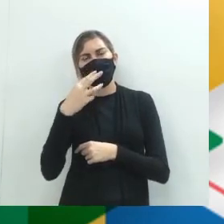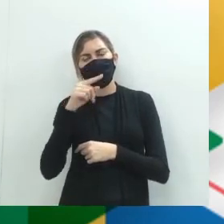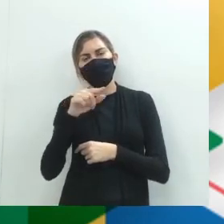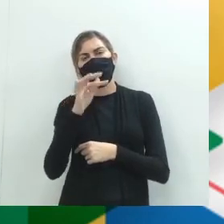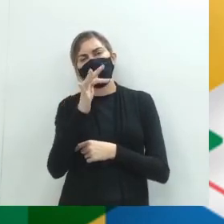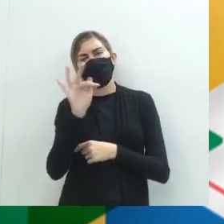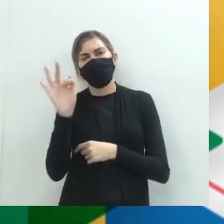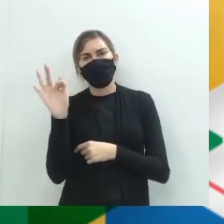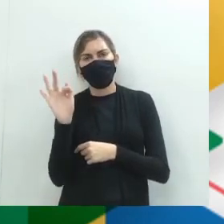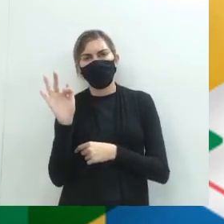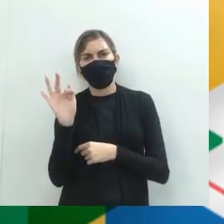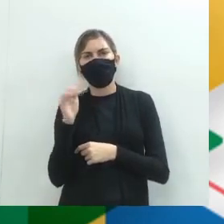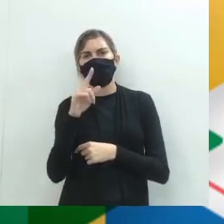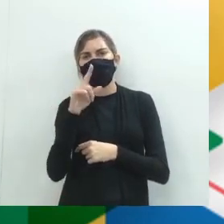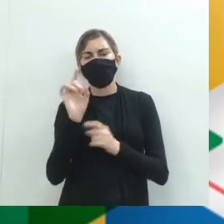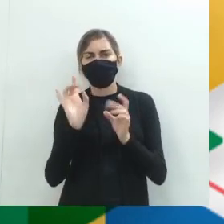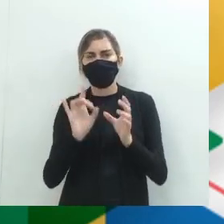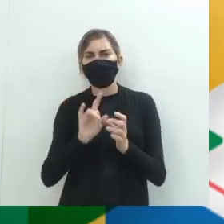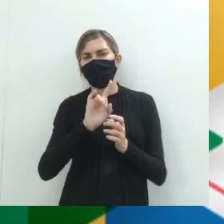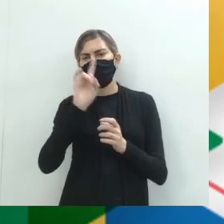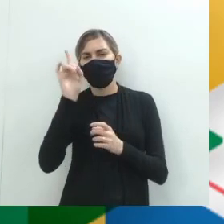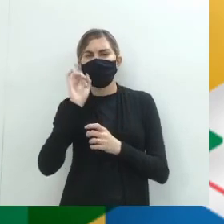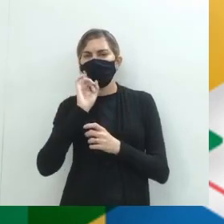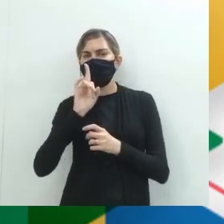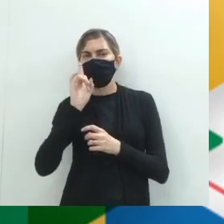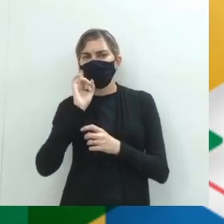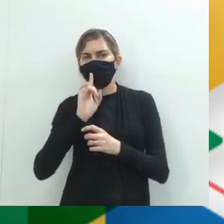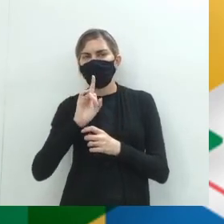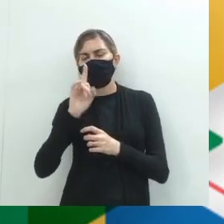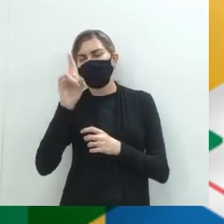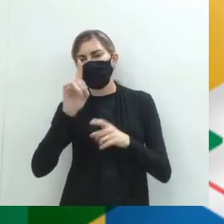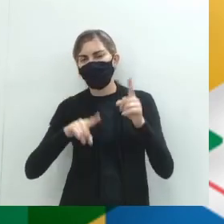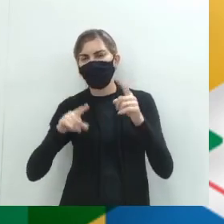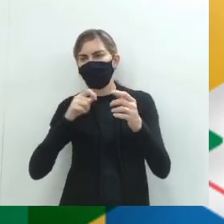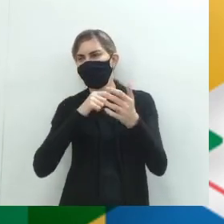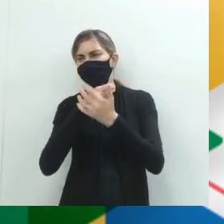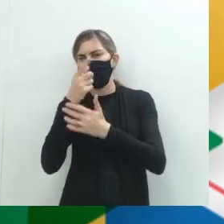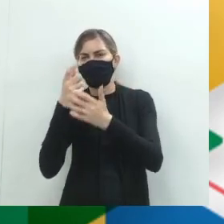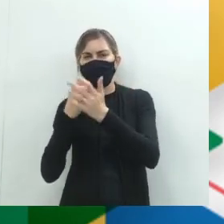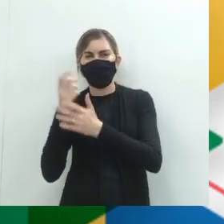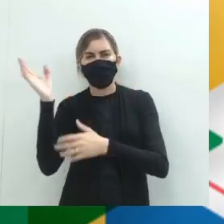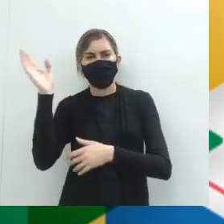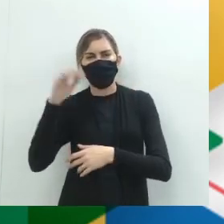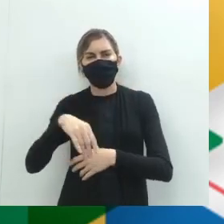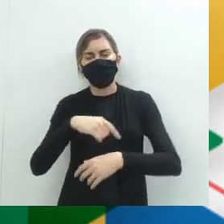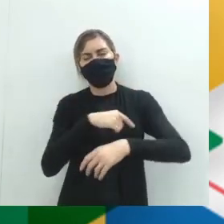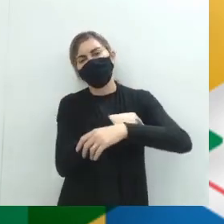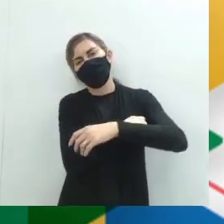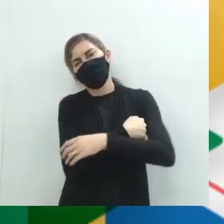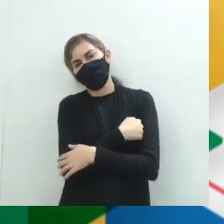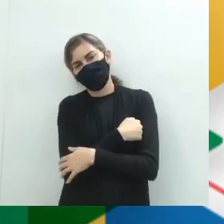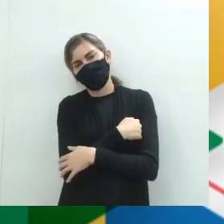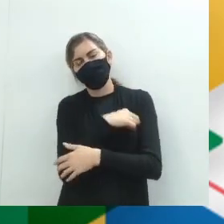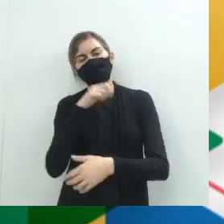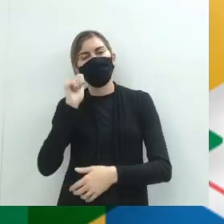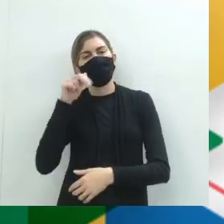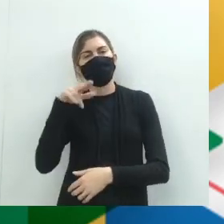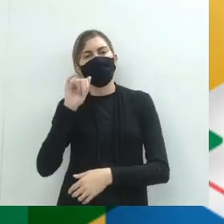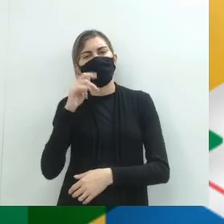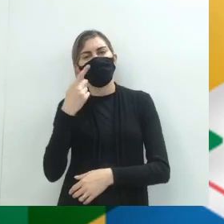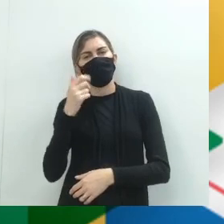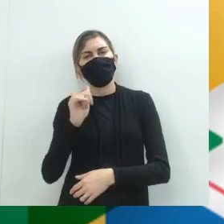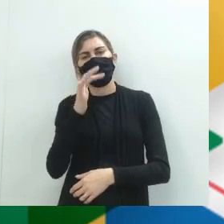Fahrenheit. Jaidete chique, vai para os Estados Unidos, faz várias compras e traz um termômetro para a Aninha, medido na